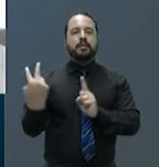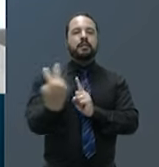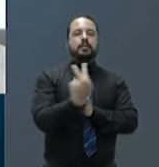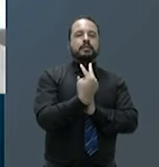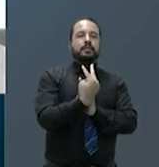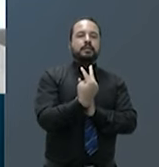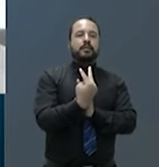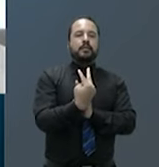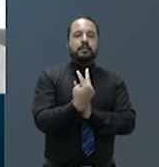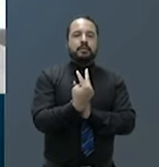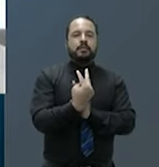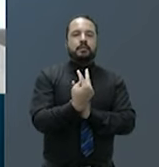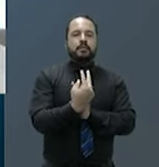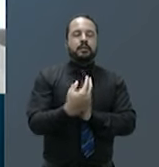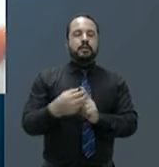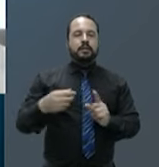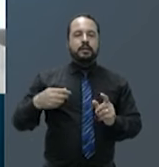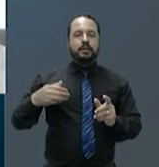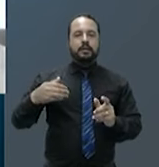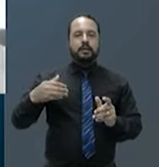admitir que